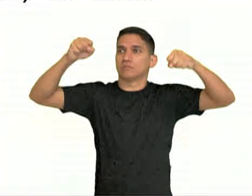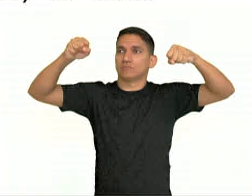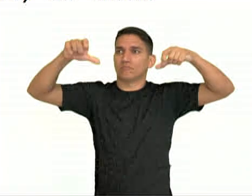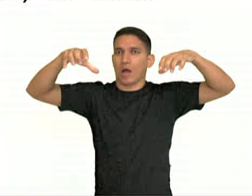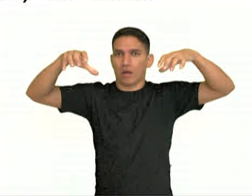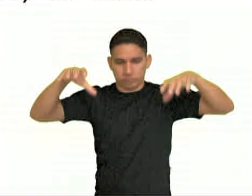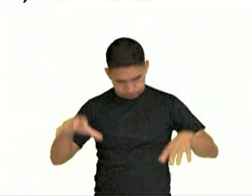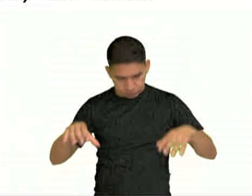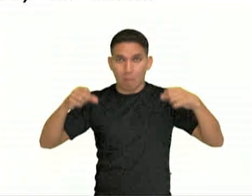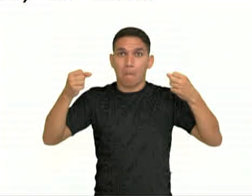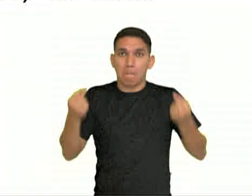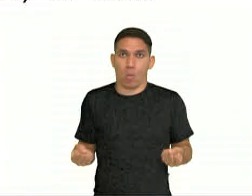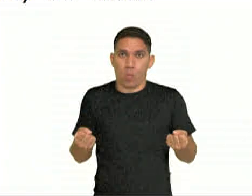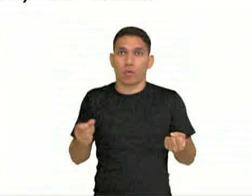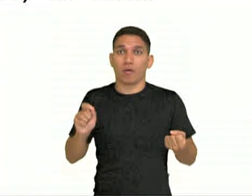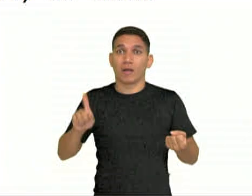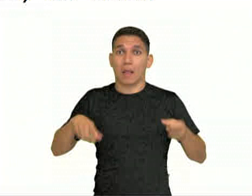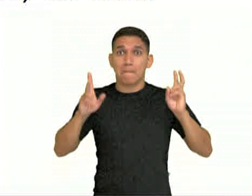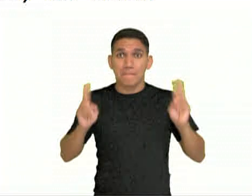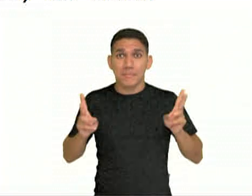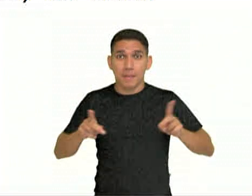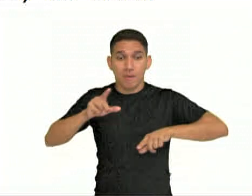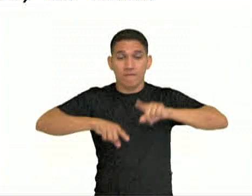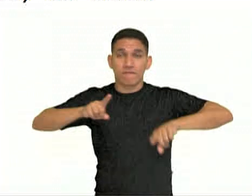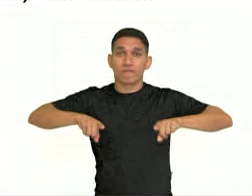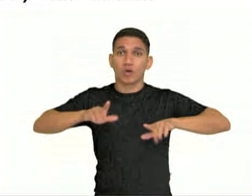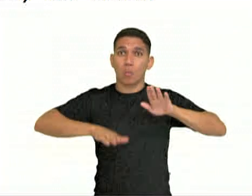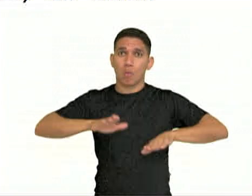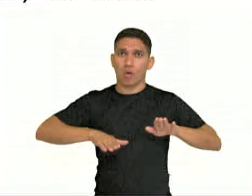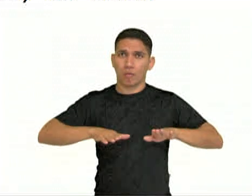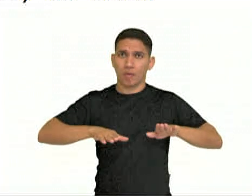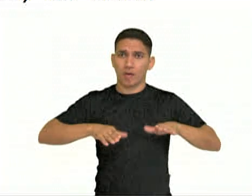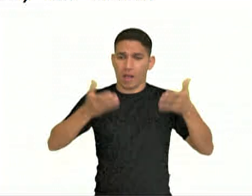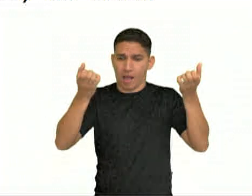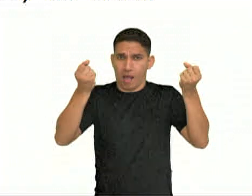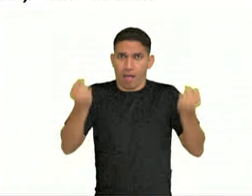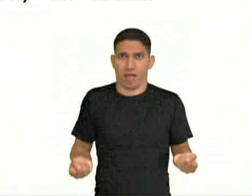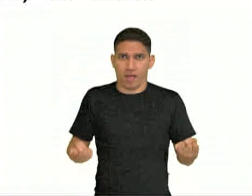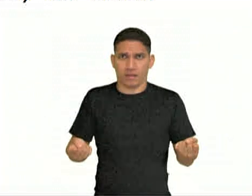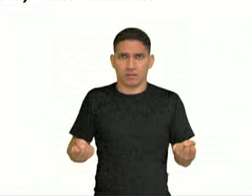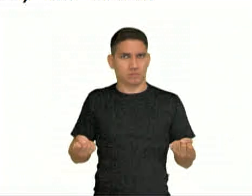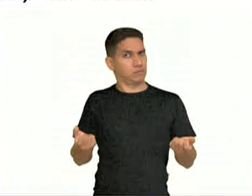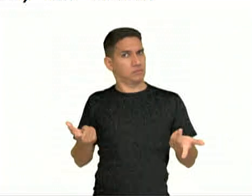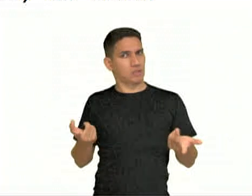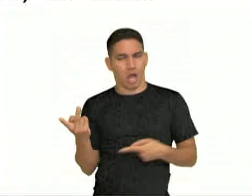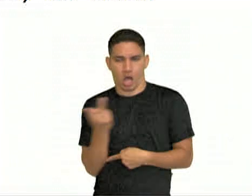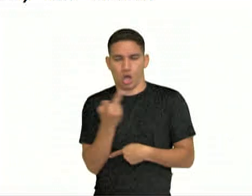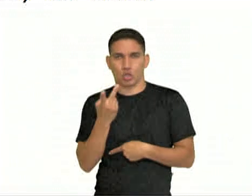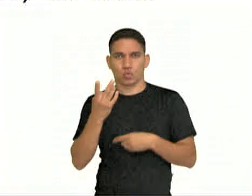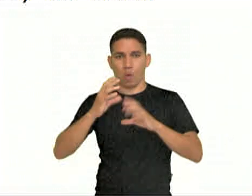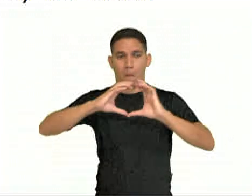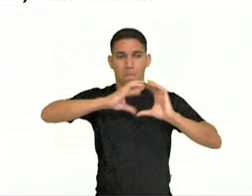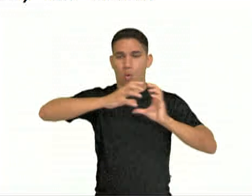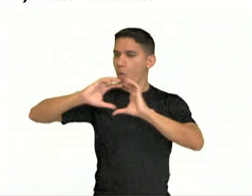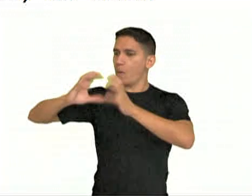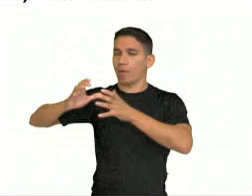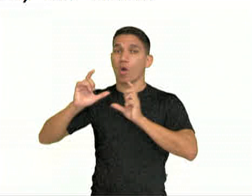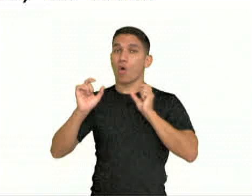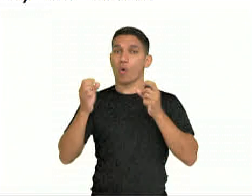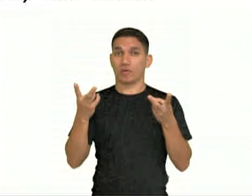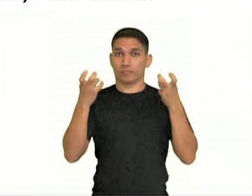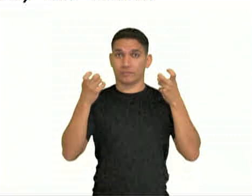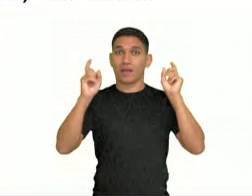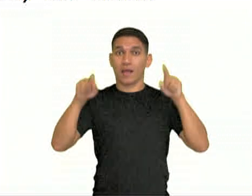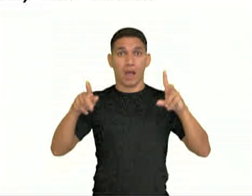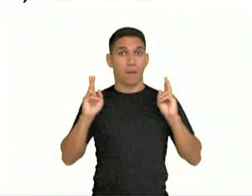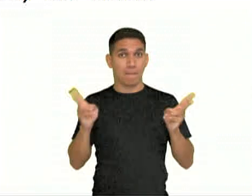variação da quantidade de movimento durante a queda. Certo? Bem, então, as duas bolinhas, a gente pode perceber que elas são